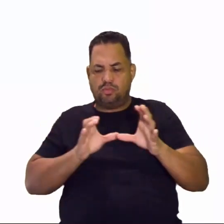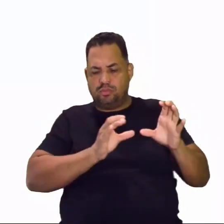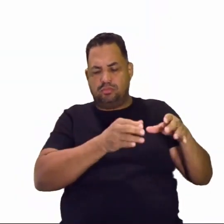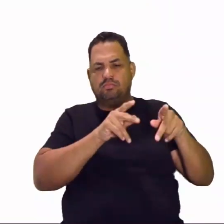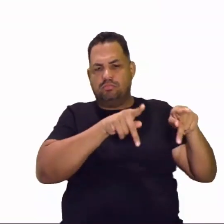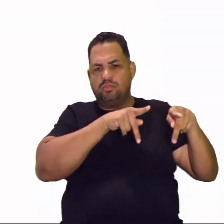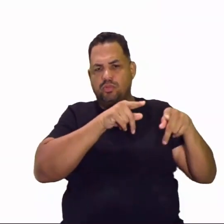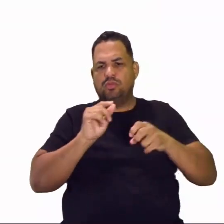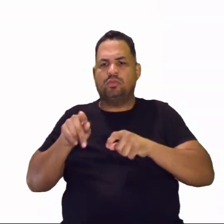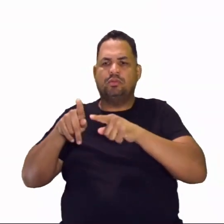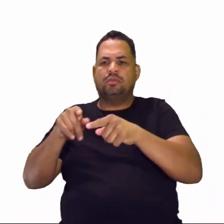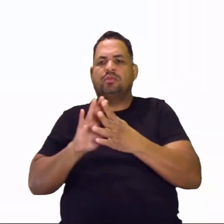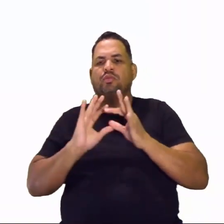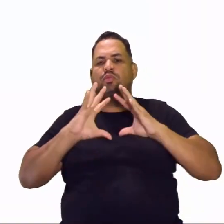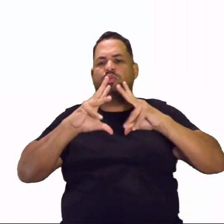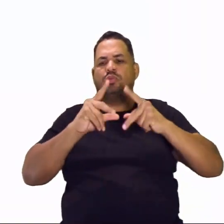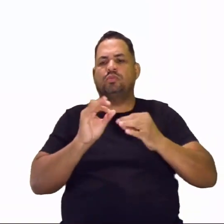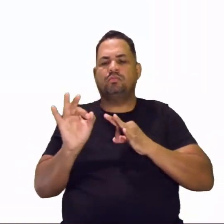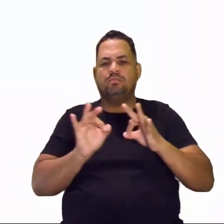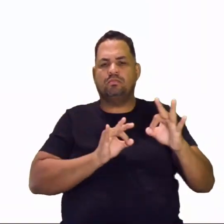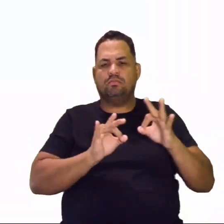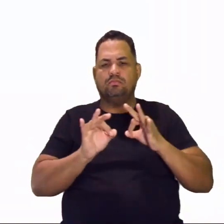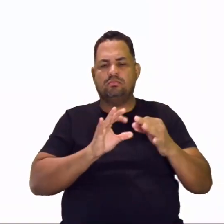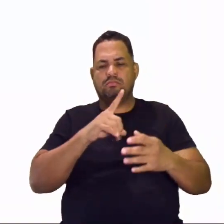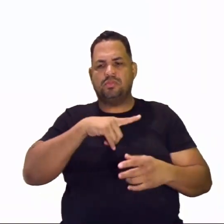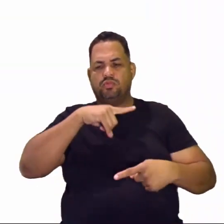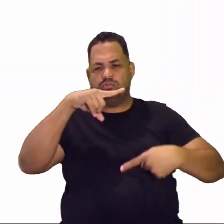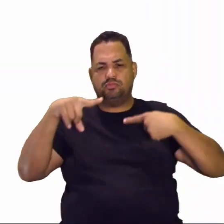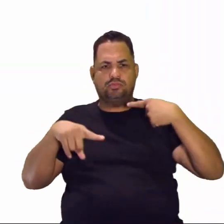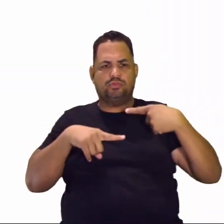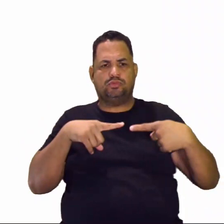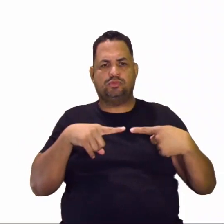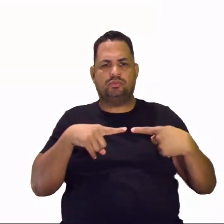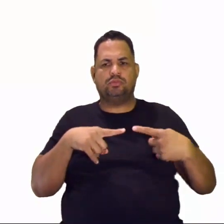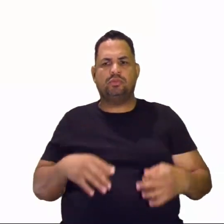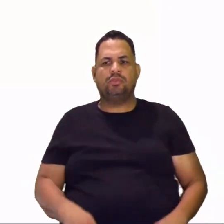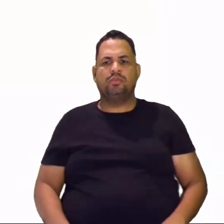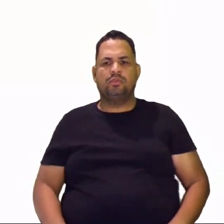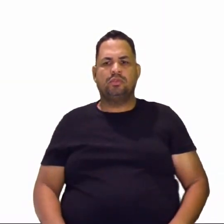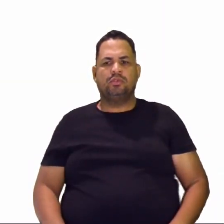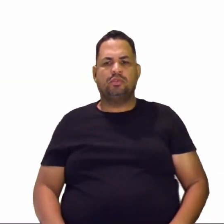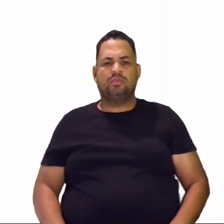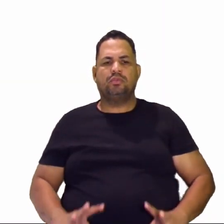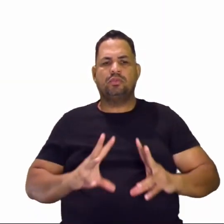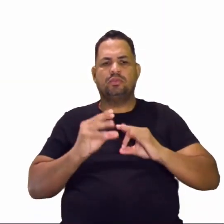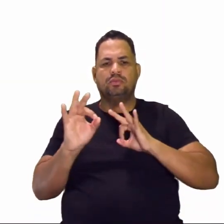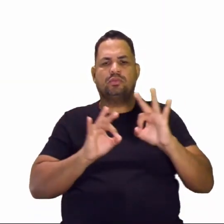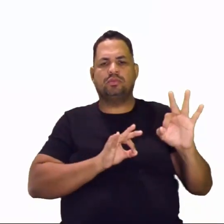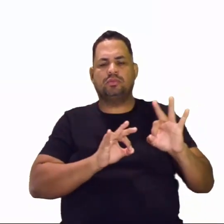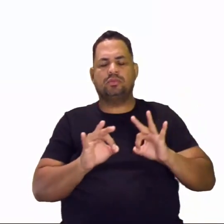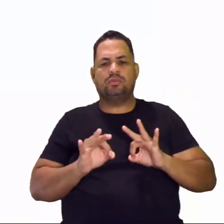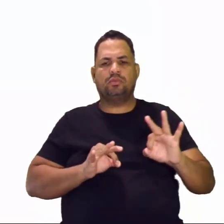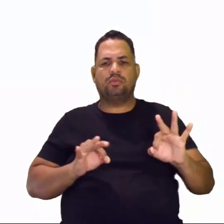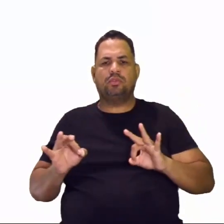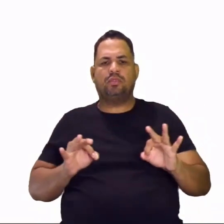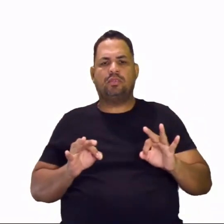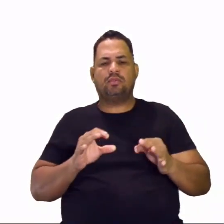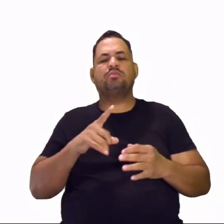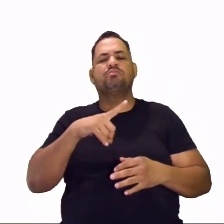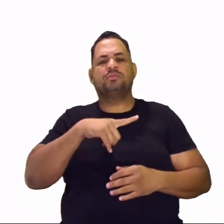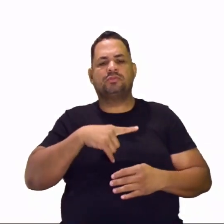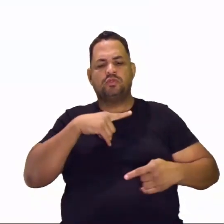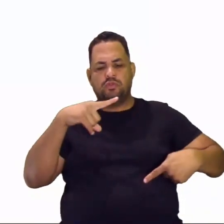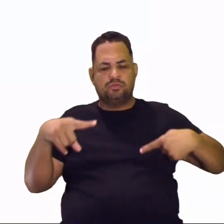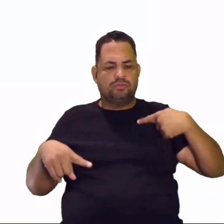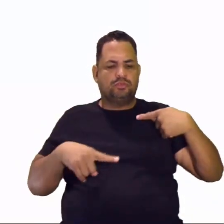Todas essas construções foram intencionais. Então, todas essas construções, elas